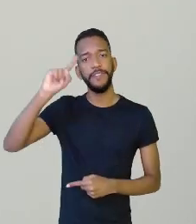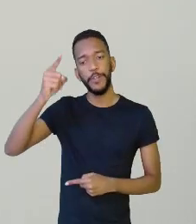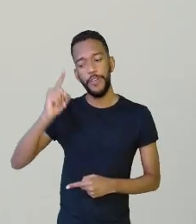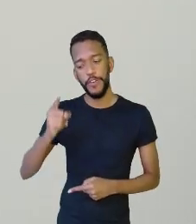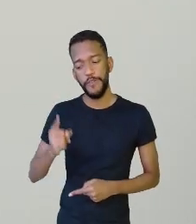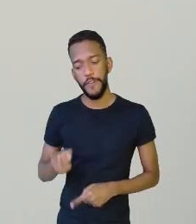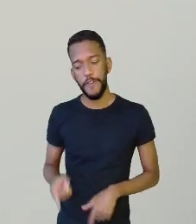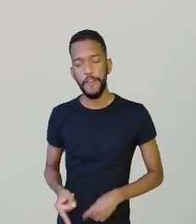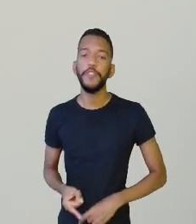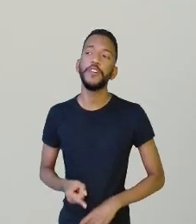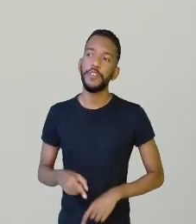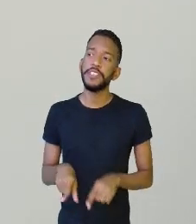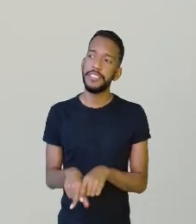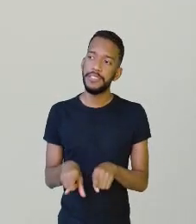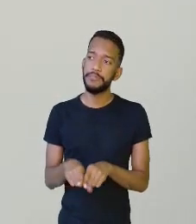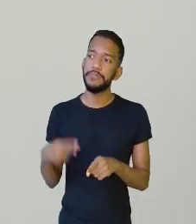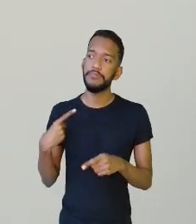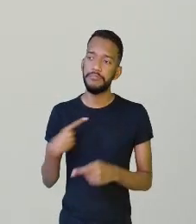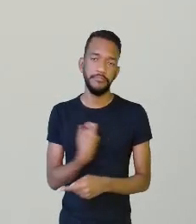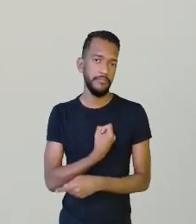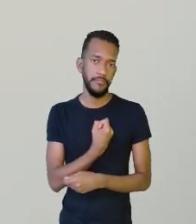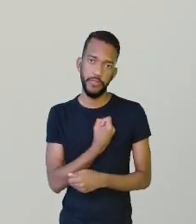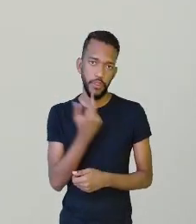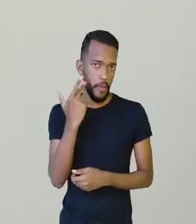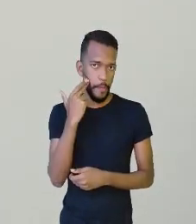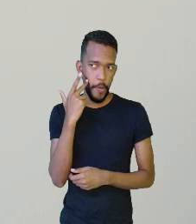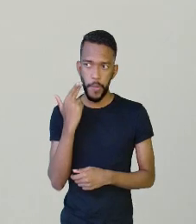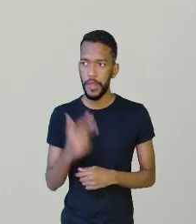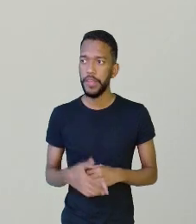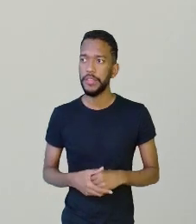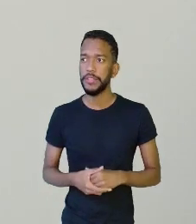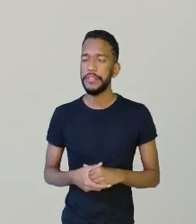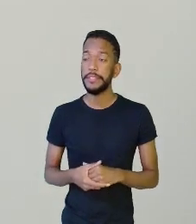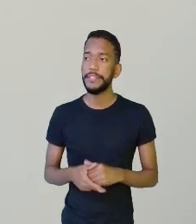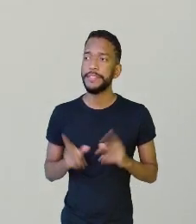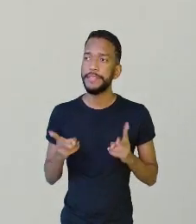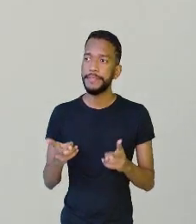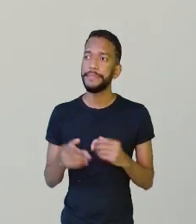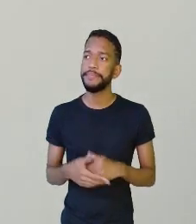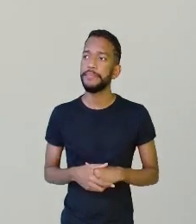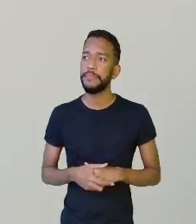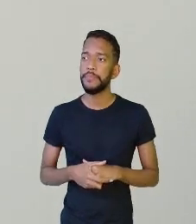vírgula e faz a operação normalmente. Vamos seguir.